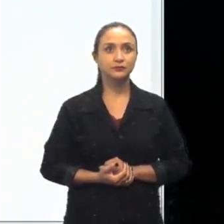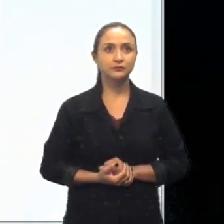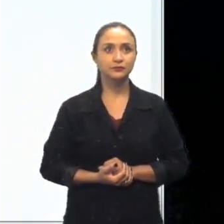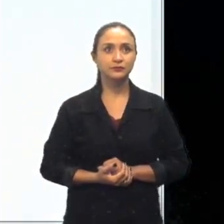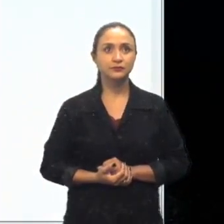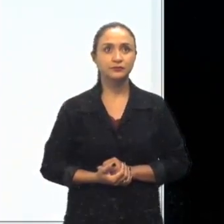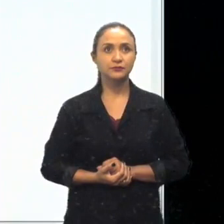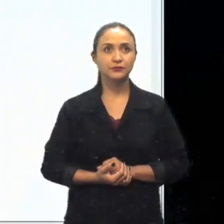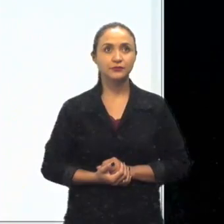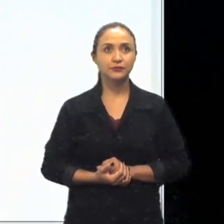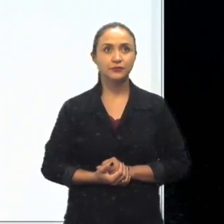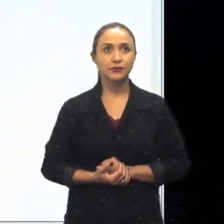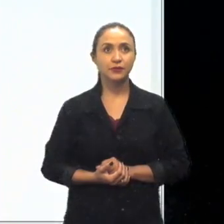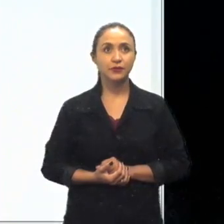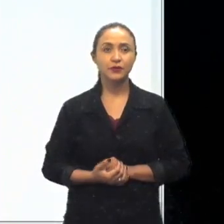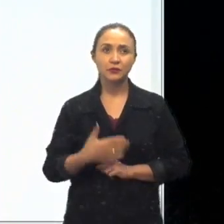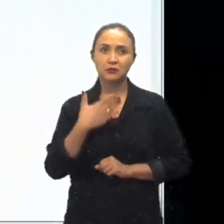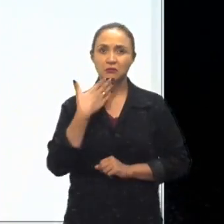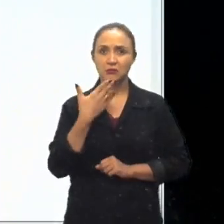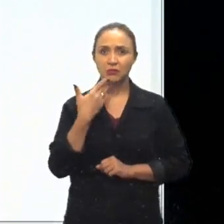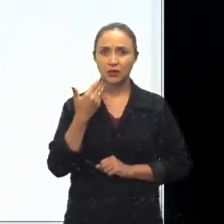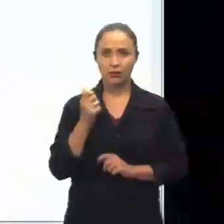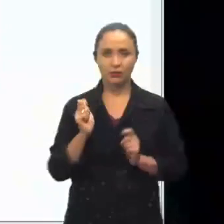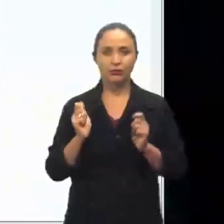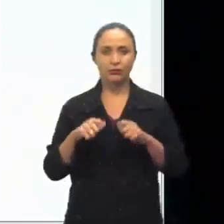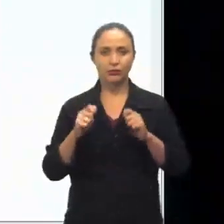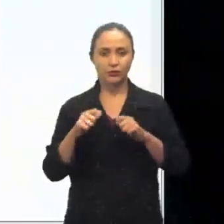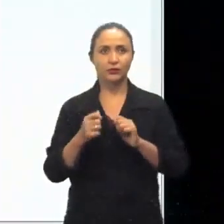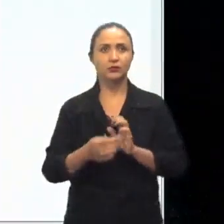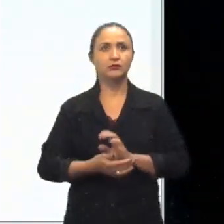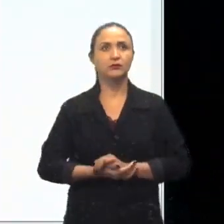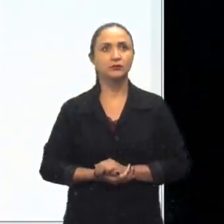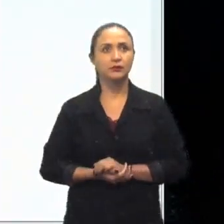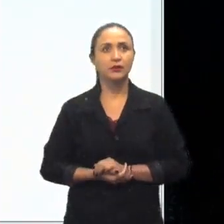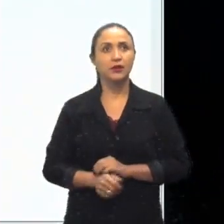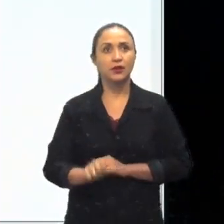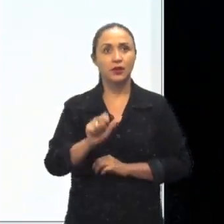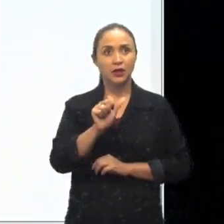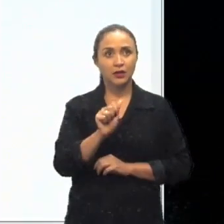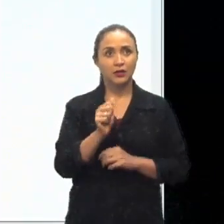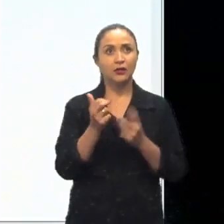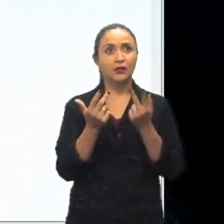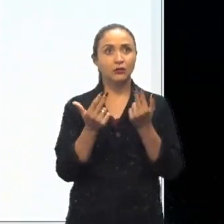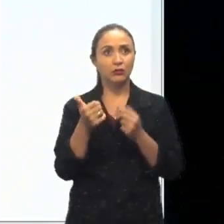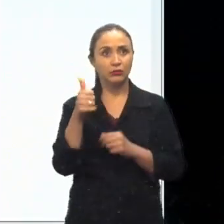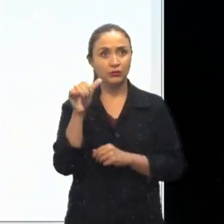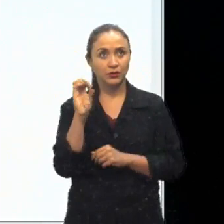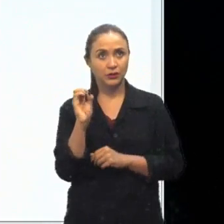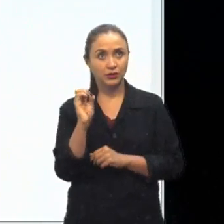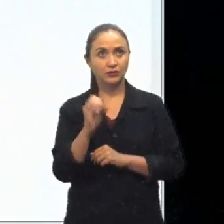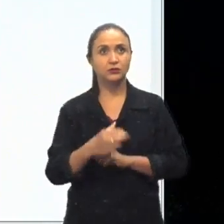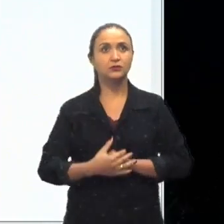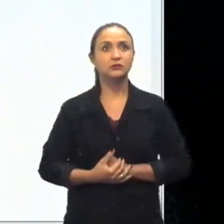Uma coisa que pode ser mais até conveniente. Aqui eu vou definir A igual a 10.